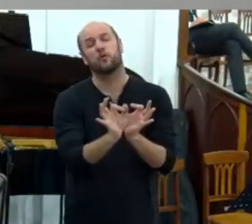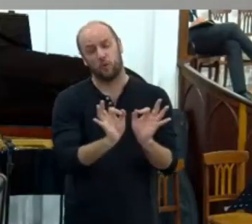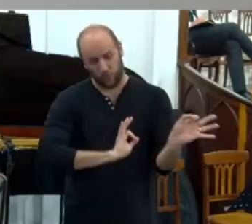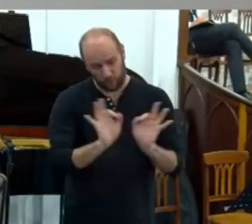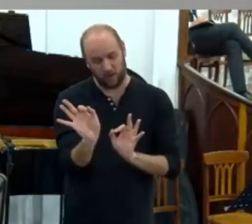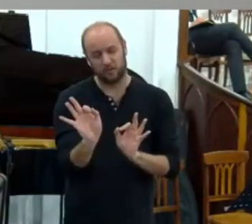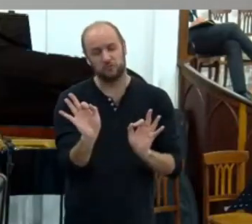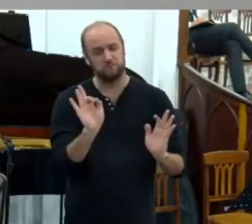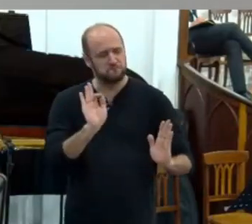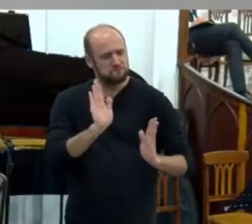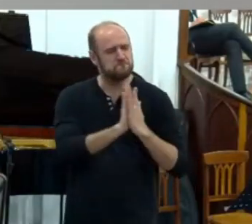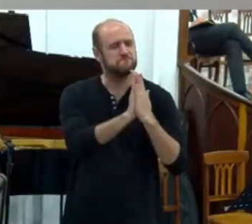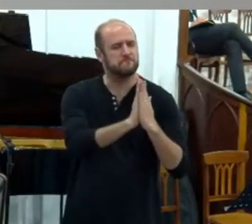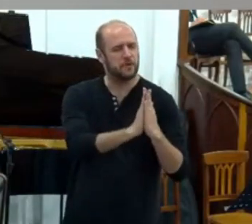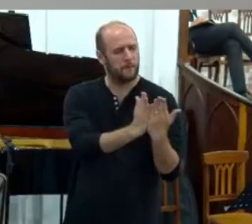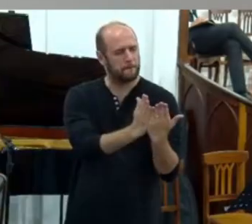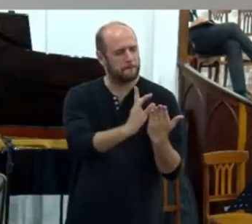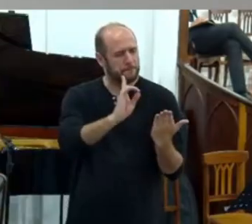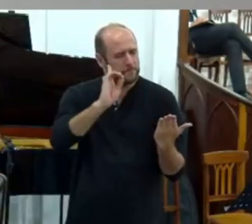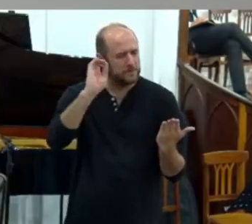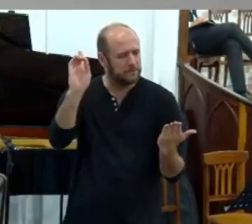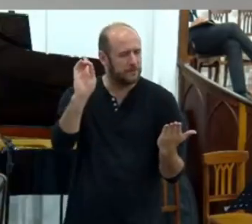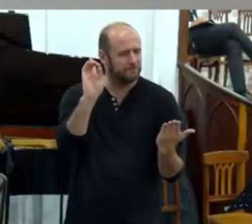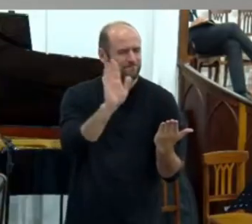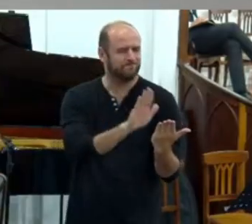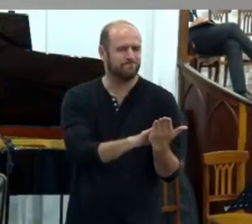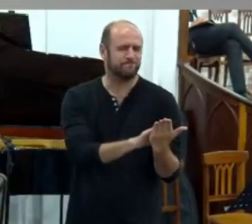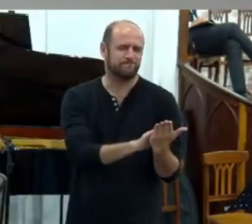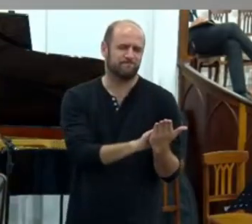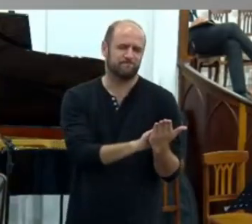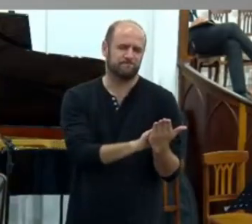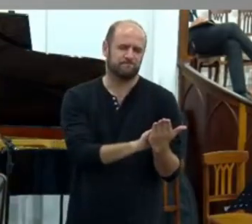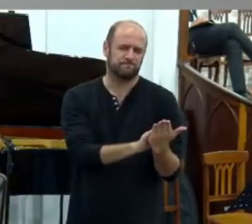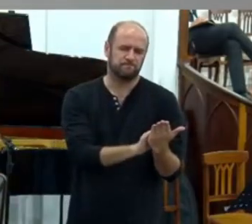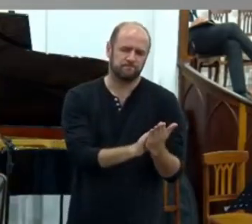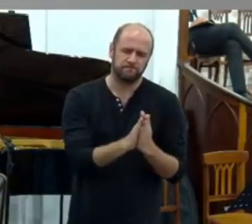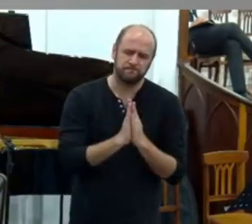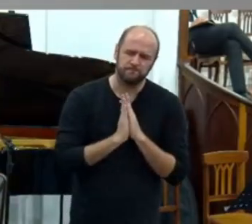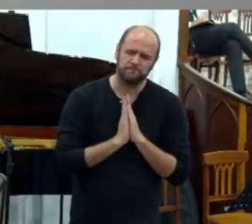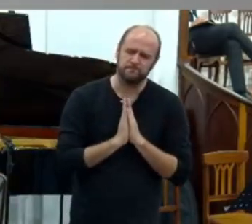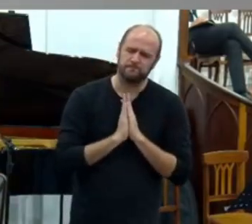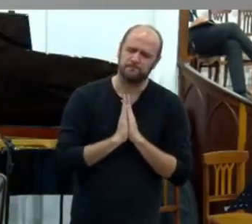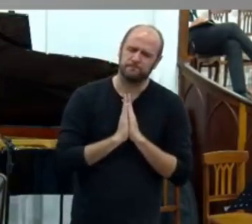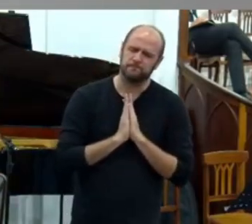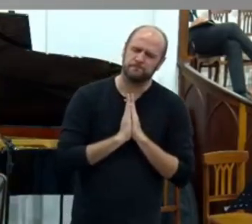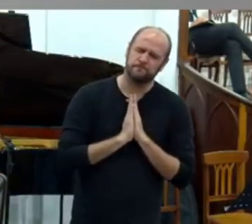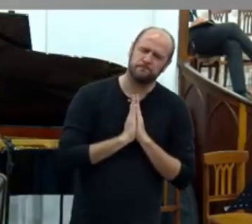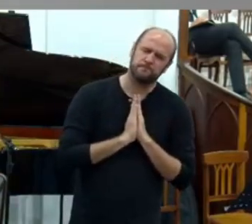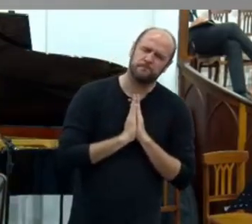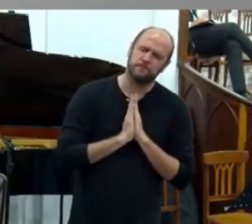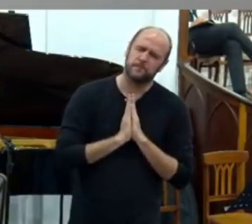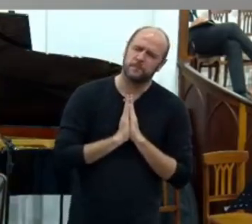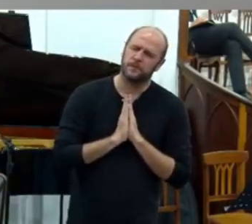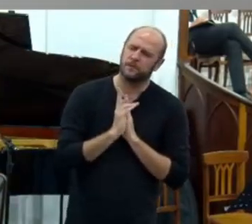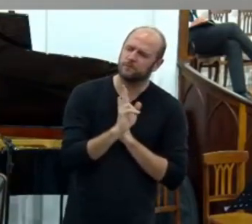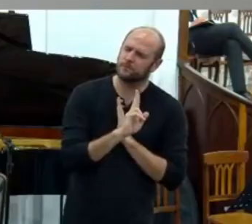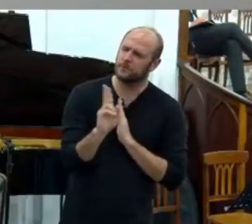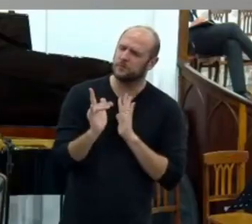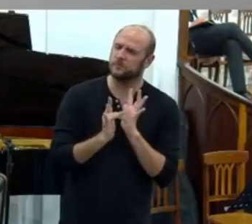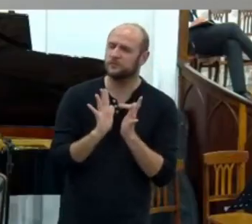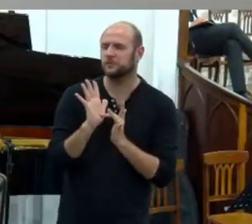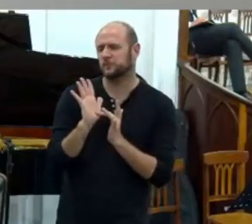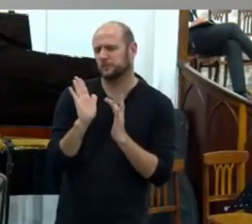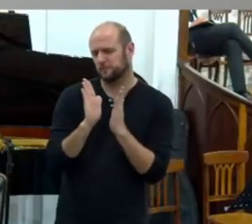nos confronte com a Tua palavra. Esta é a nossa oração e nós a fazemos no